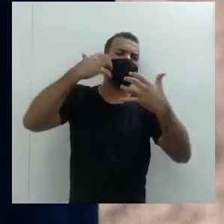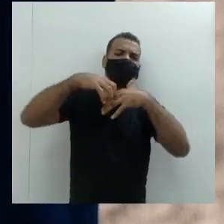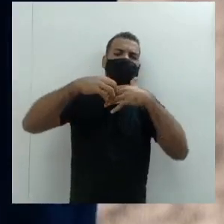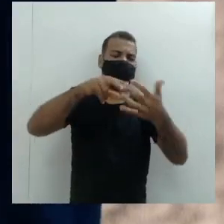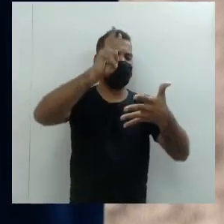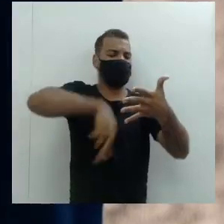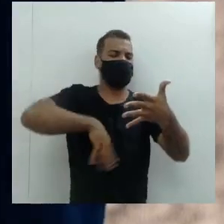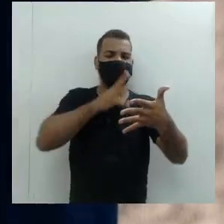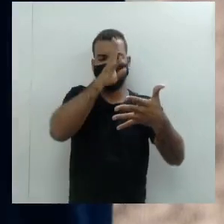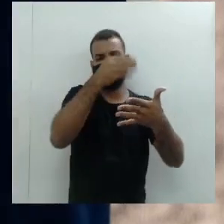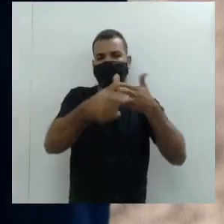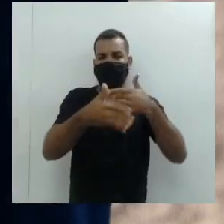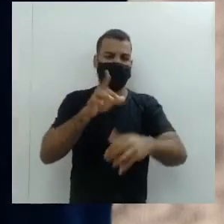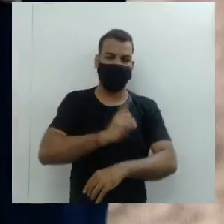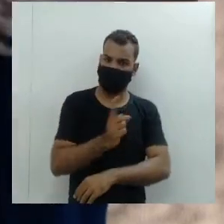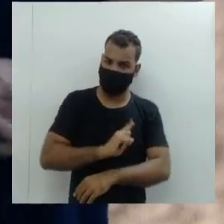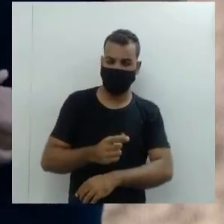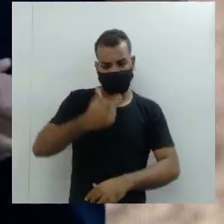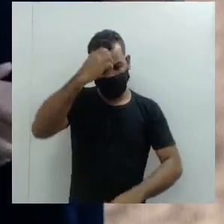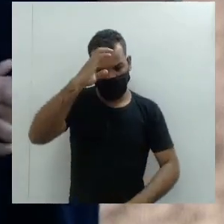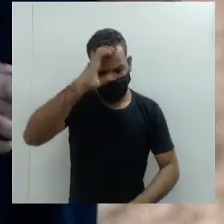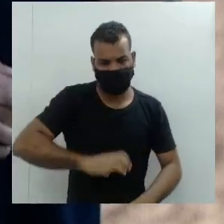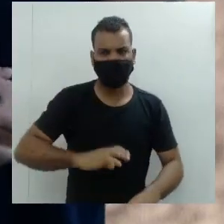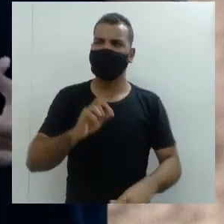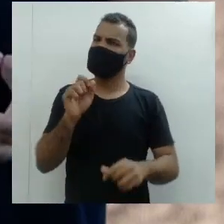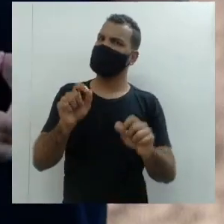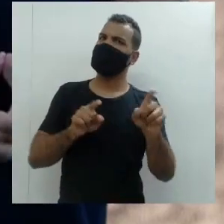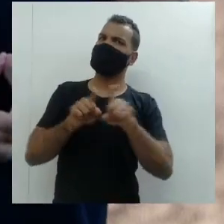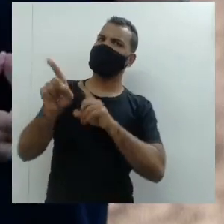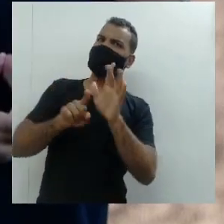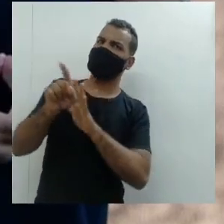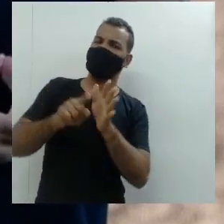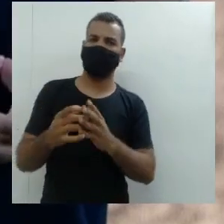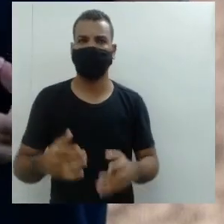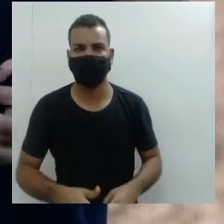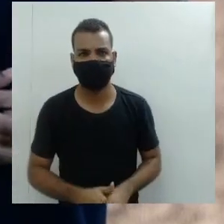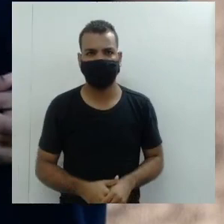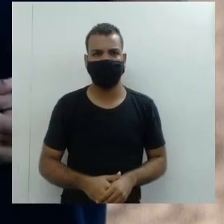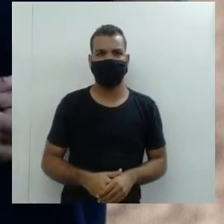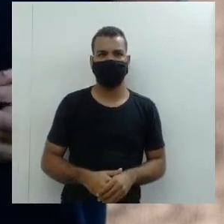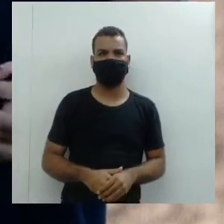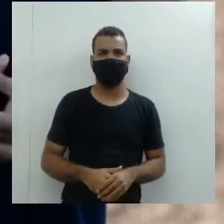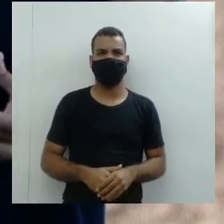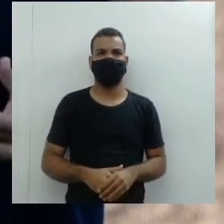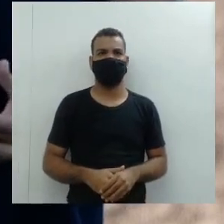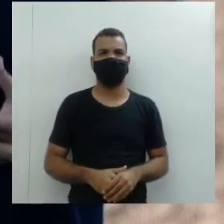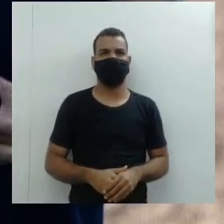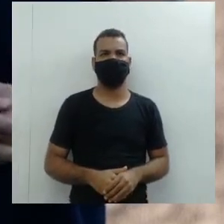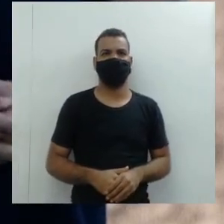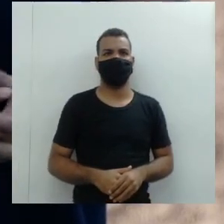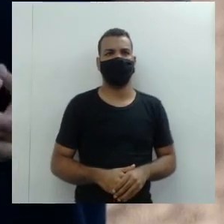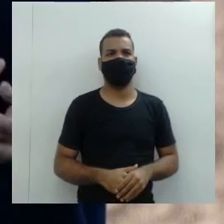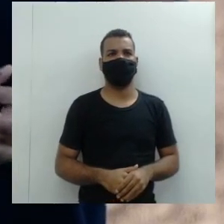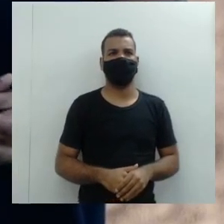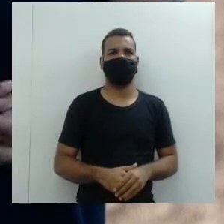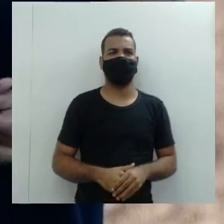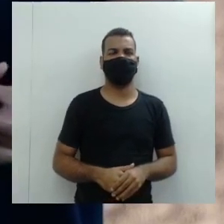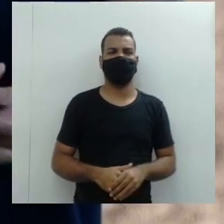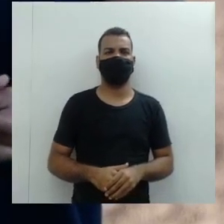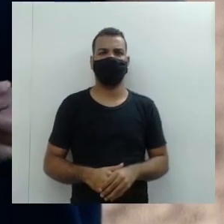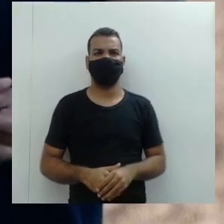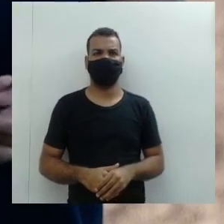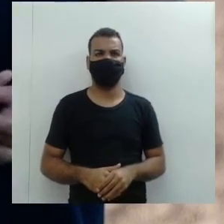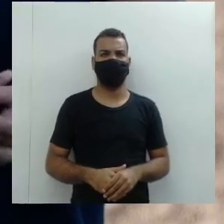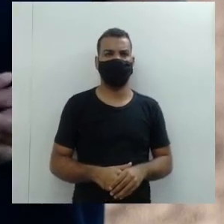cidadão crítico. Não, professor, já me lembrei justamente para evitar a gente sempre diz o seguinte, numa